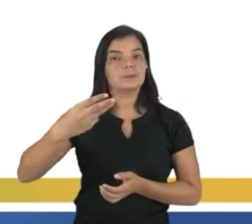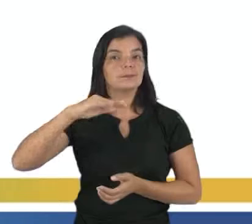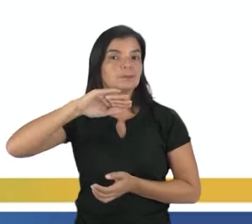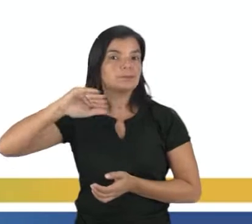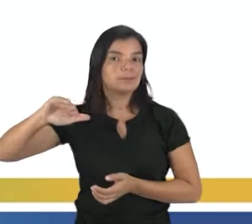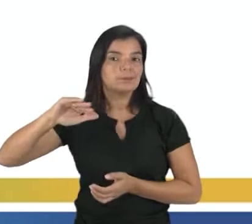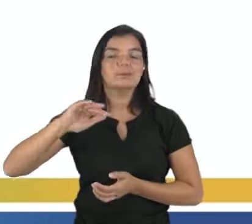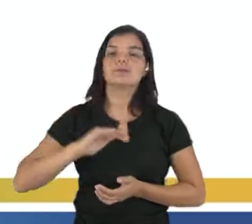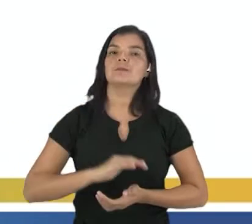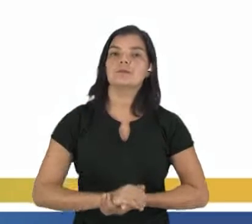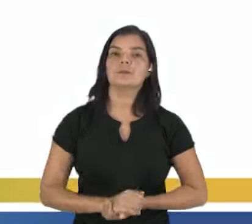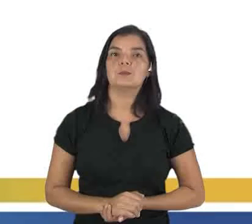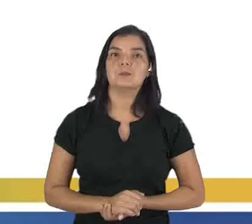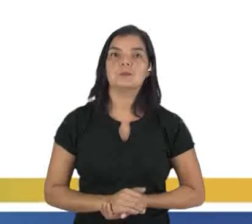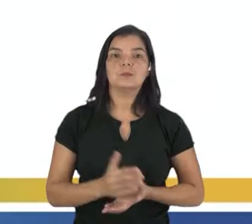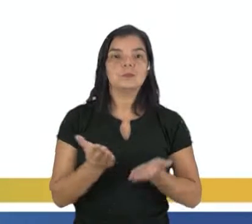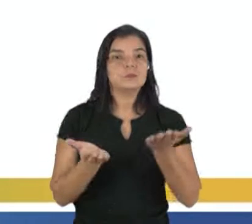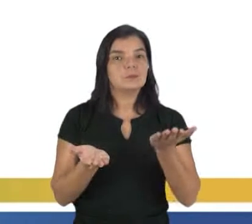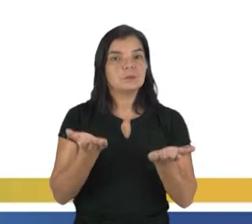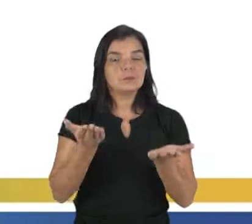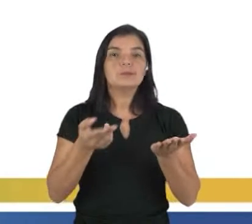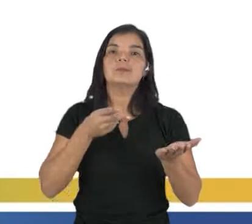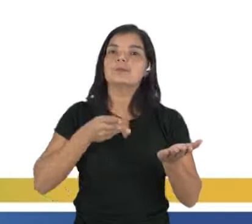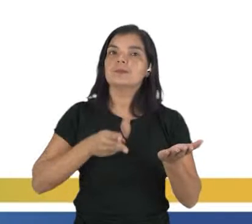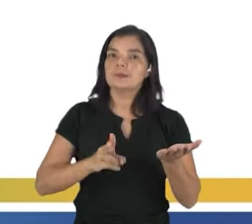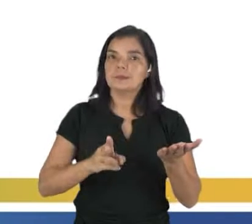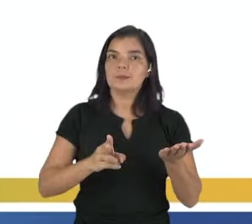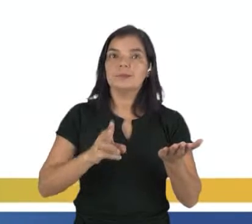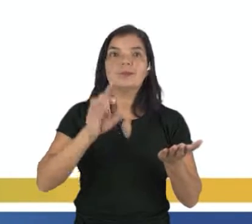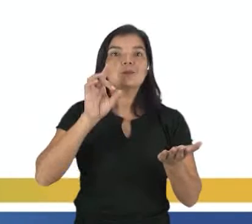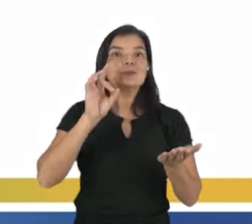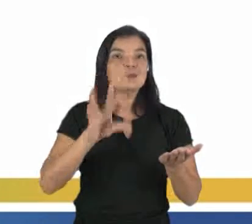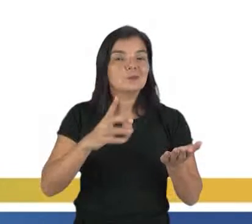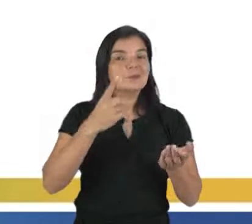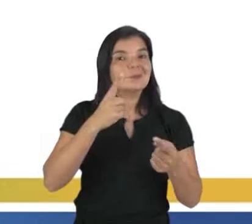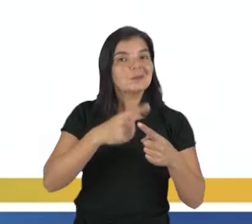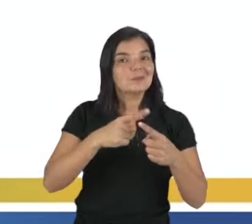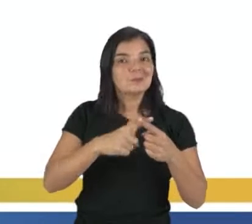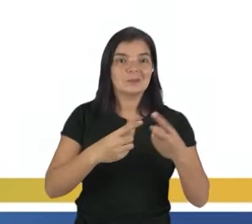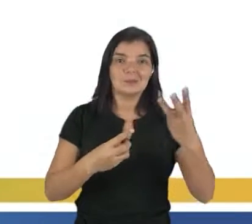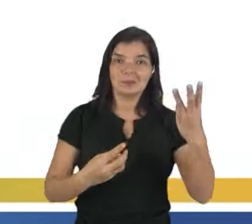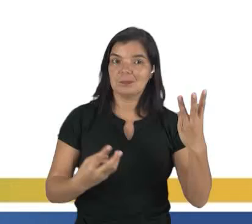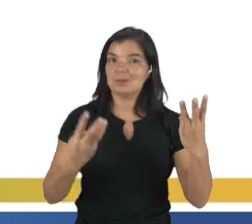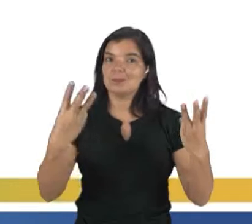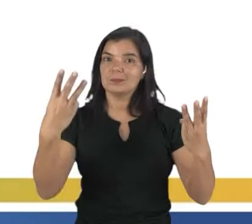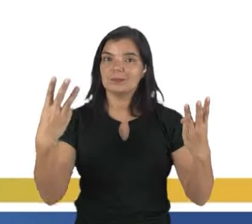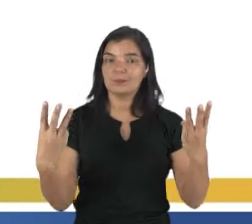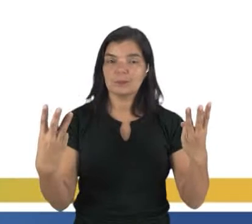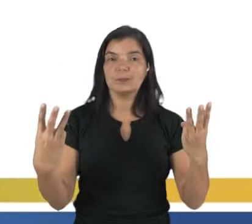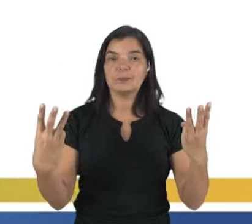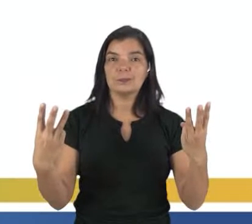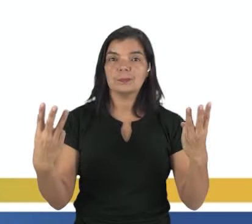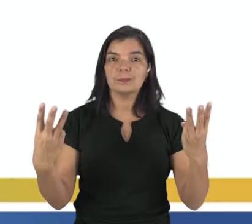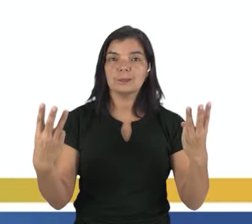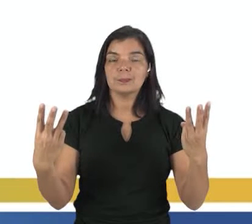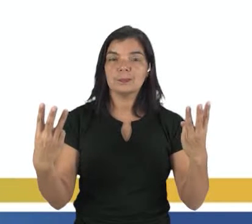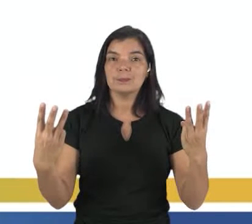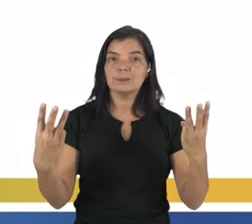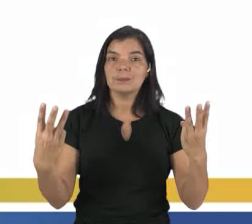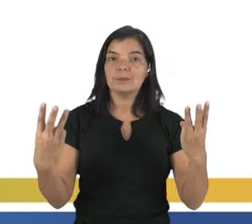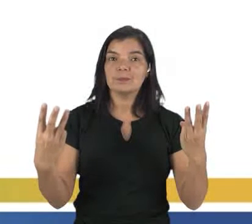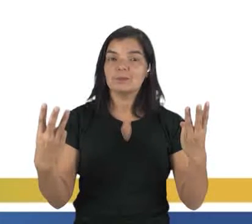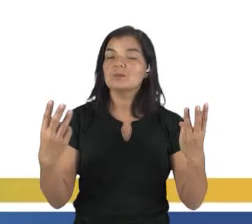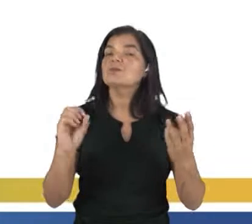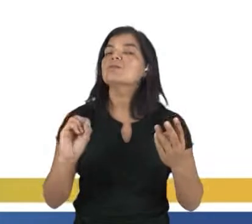três caixinhas aqui ó a balança vai continuar equilibrada só que na hora que eu tirar três caixinhas de um lado e três caixinhas do